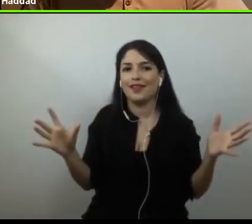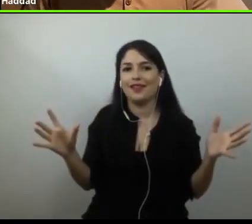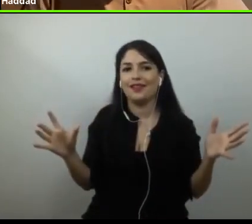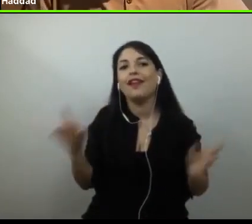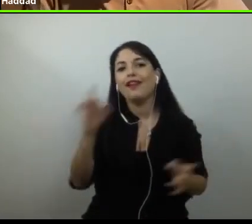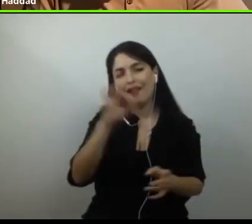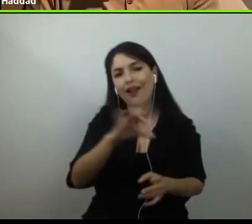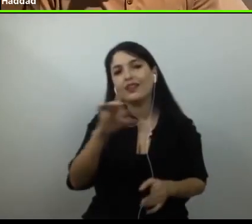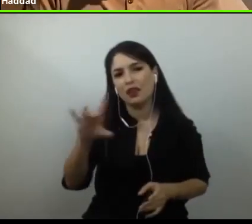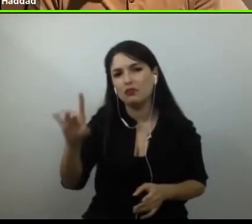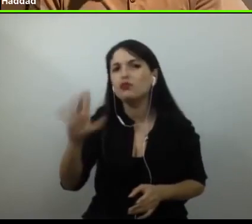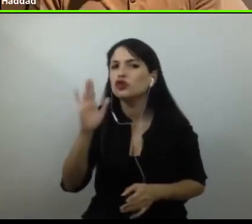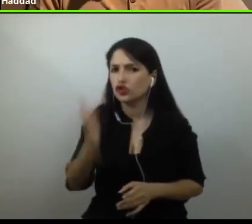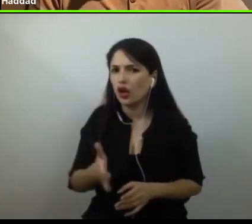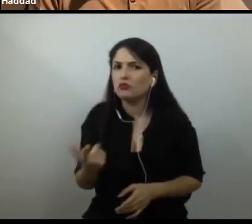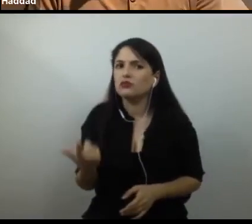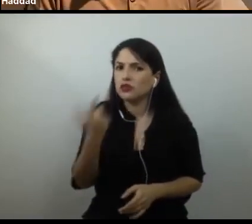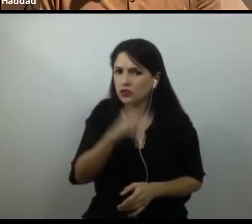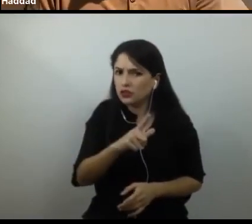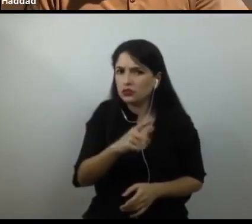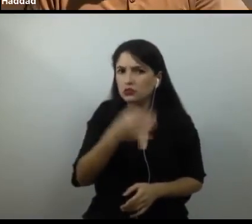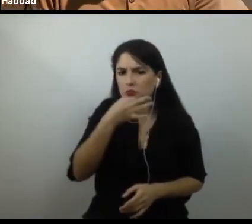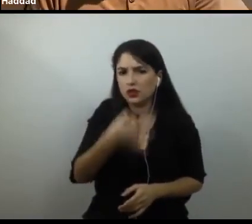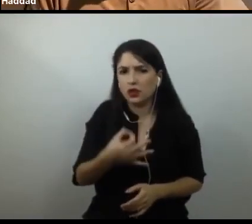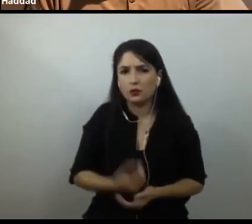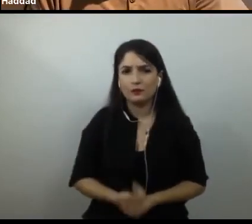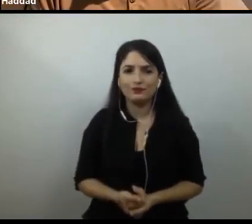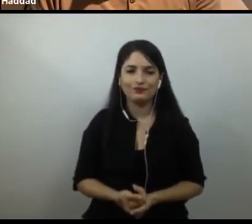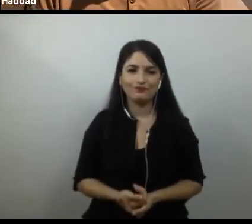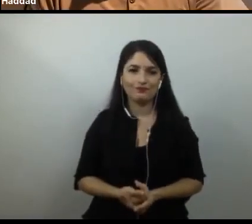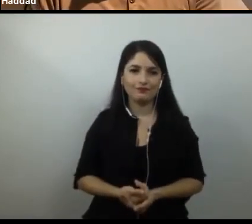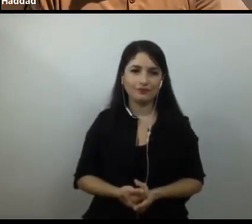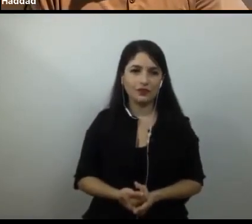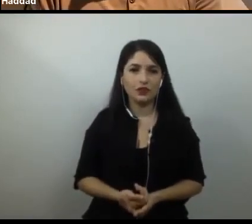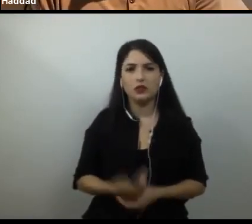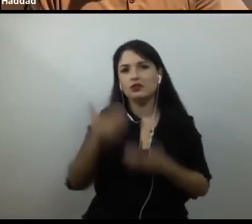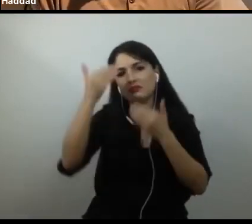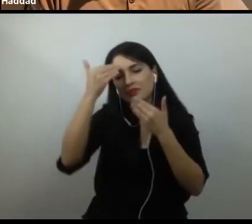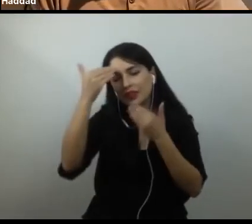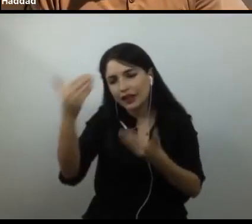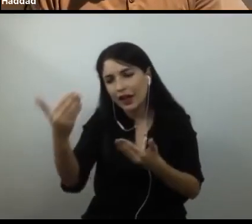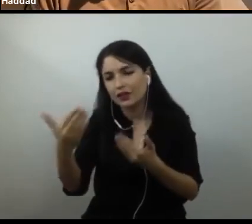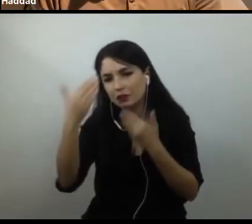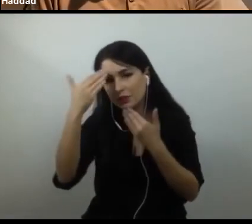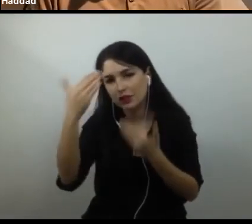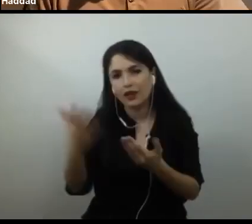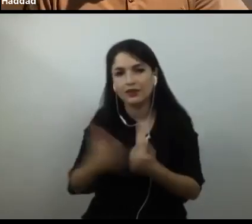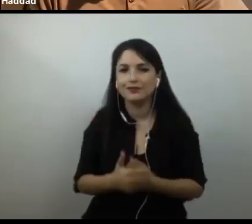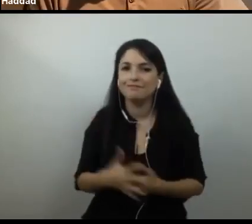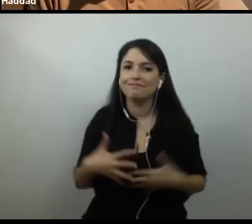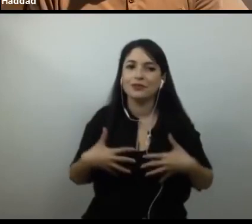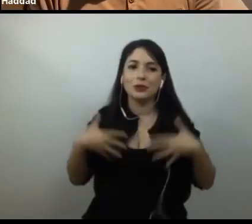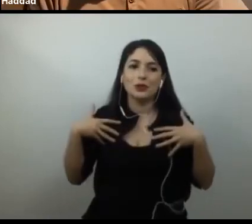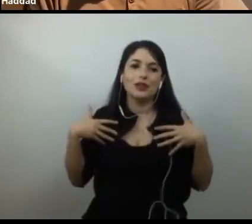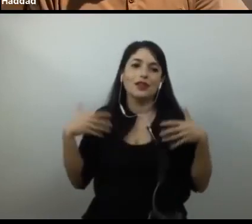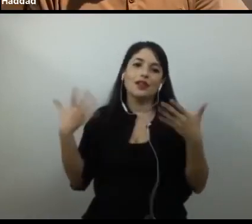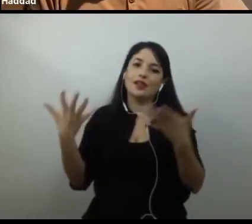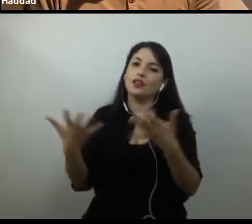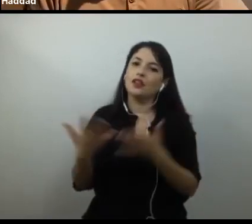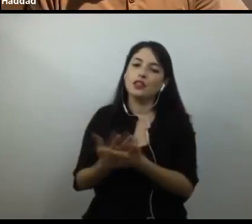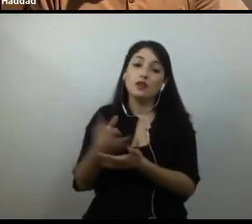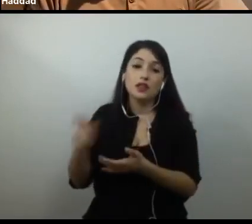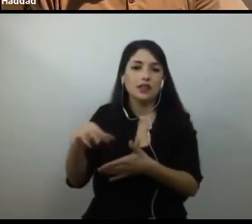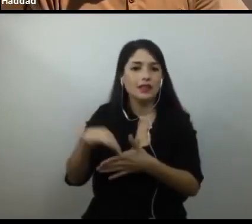responderam, felizmente. Obrigado, querido presidente. É realmente uma honra, né, caminhar ao seu lado, aliás, sob a sua liderança, sempre muito